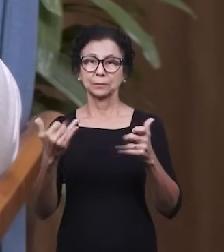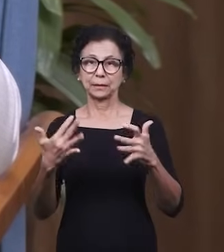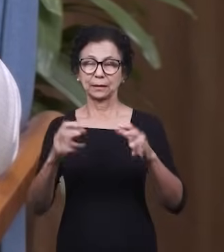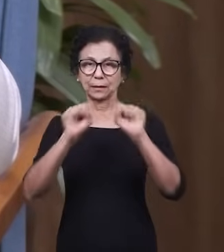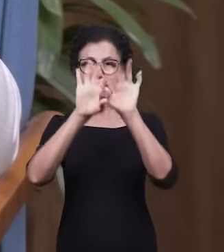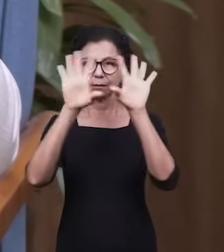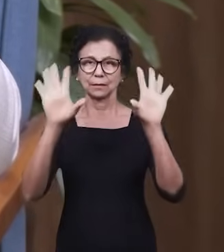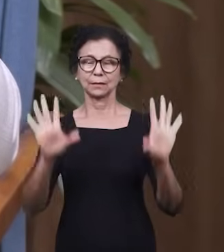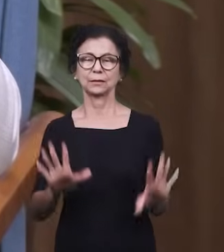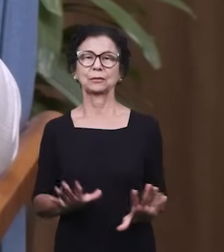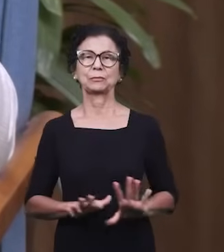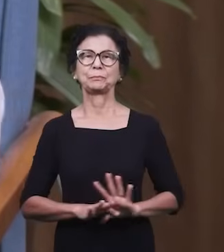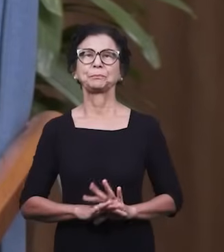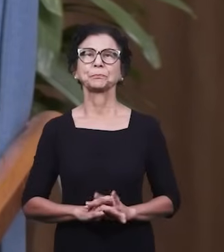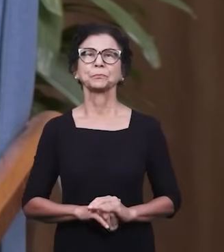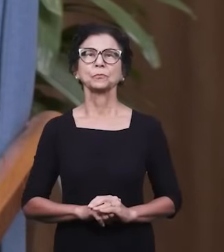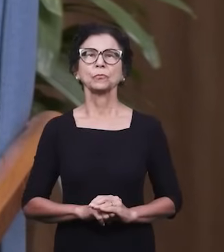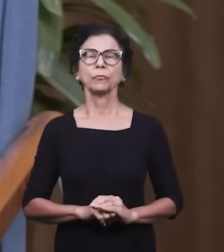assistindo, né?